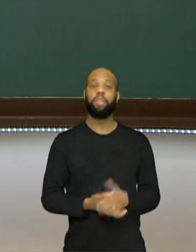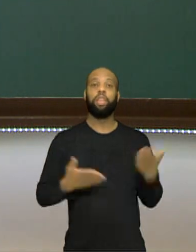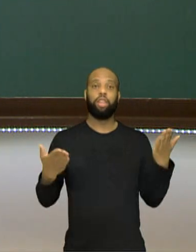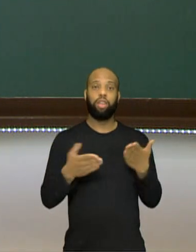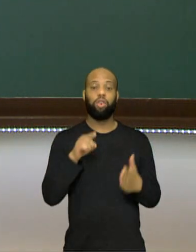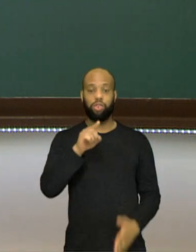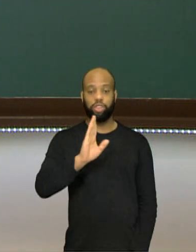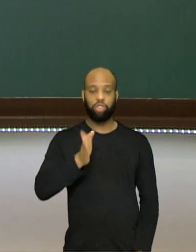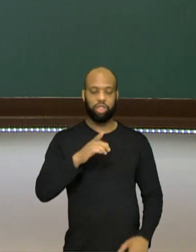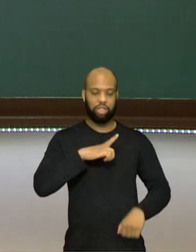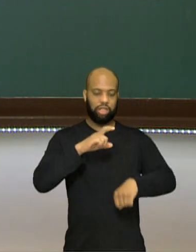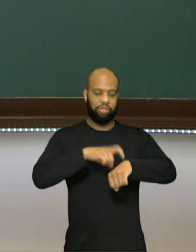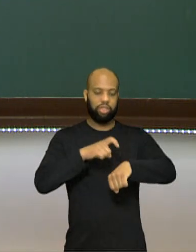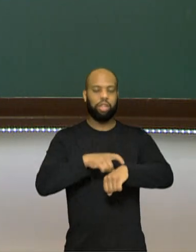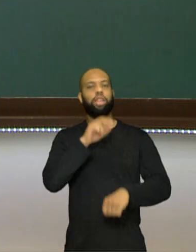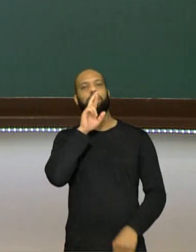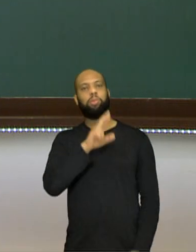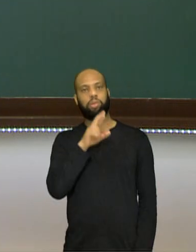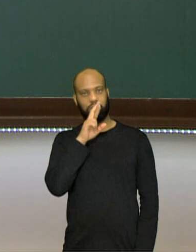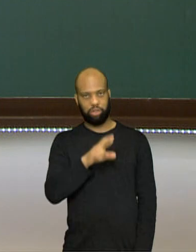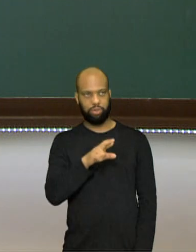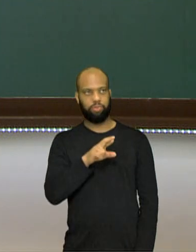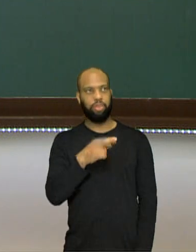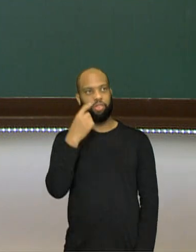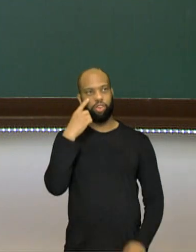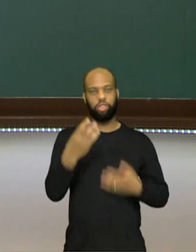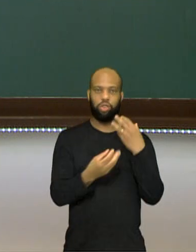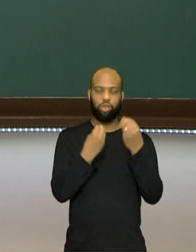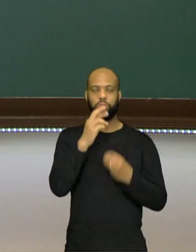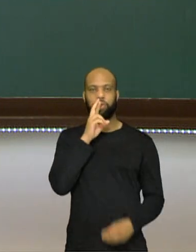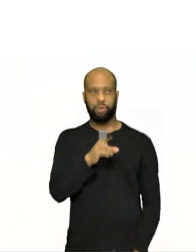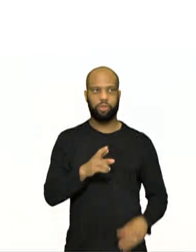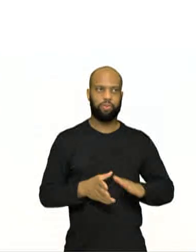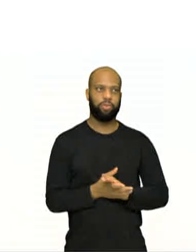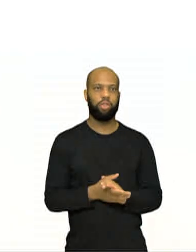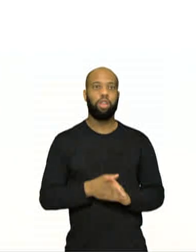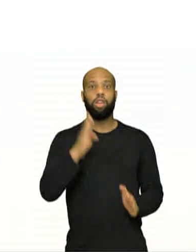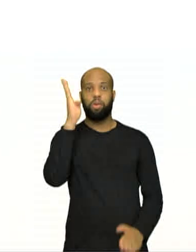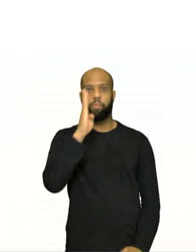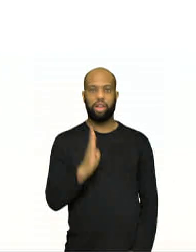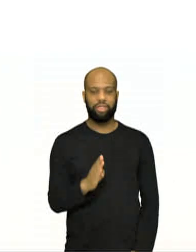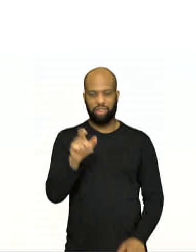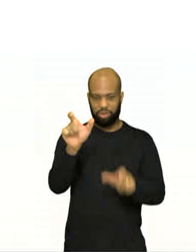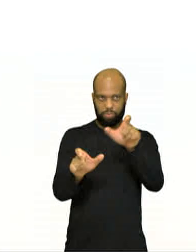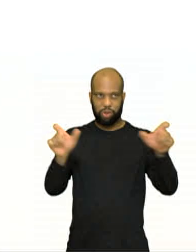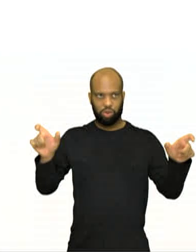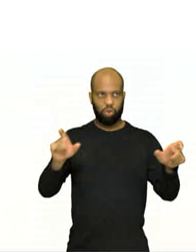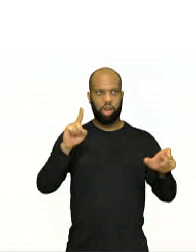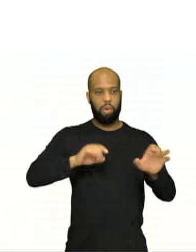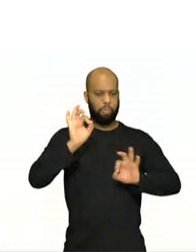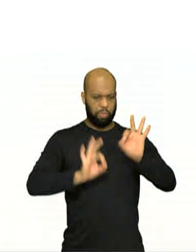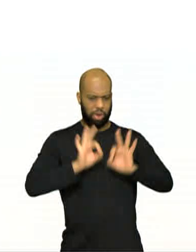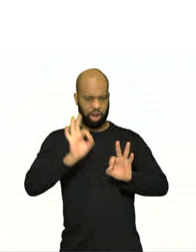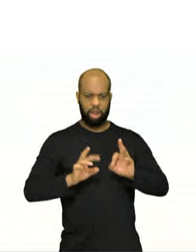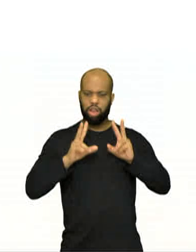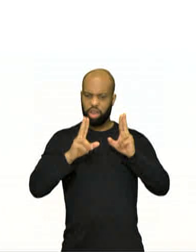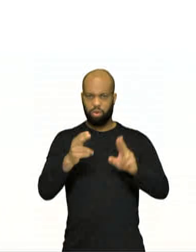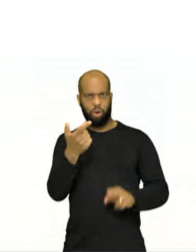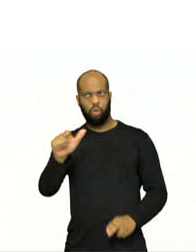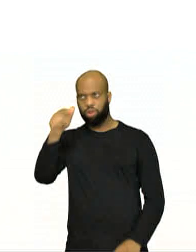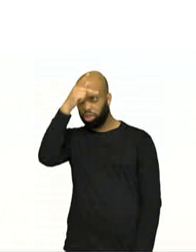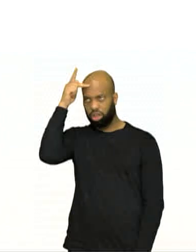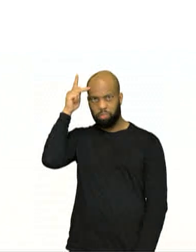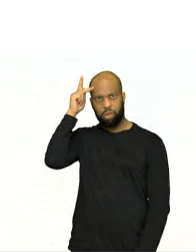Agora que vocês tiveram tempo para responder, vamos ver como fica. O brasileiro é tão ou mais preparado que qualquer